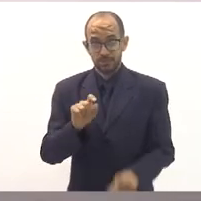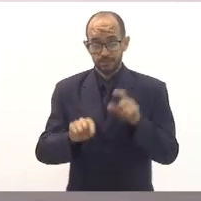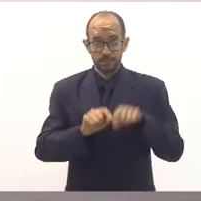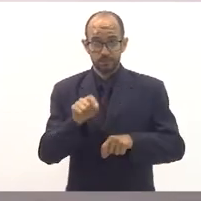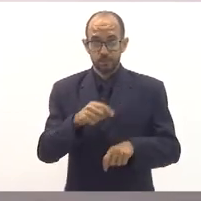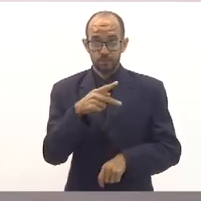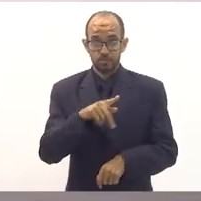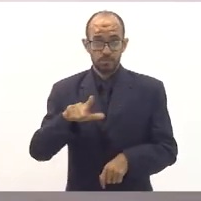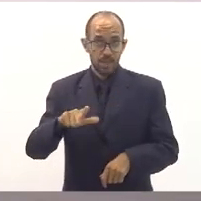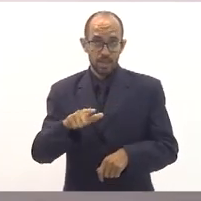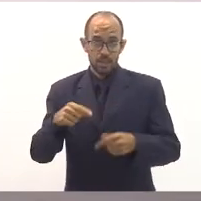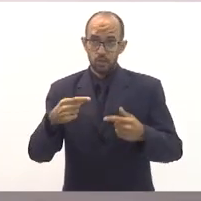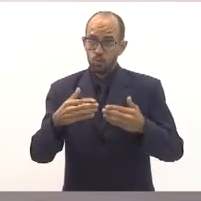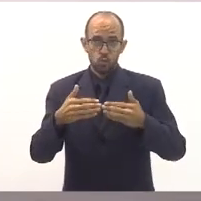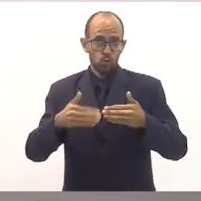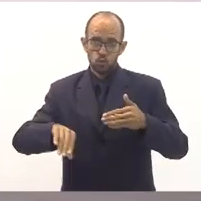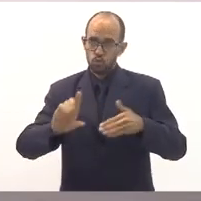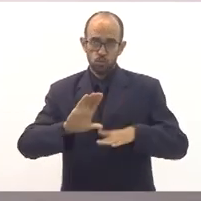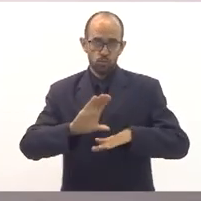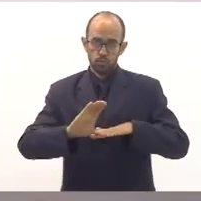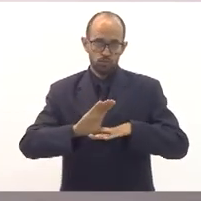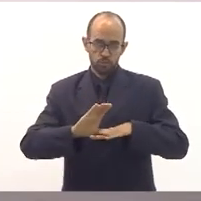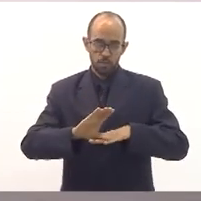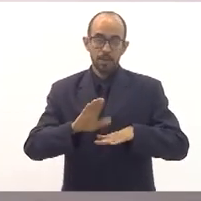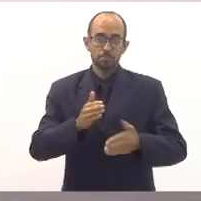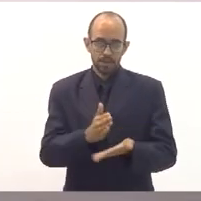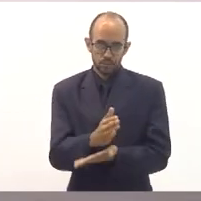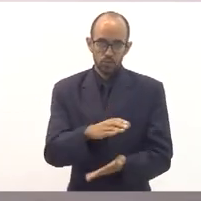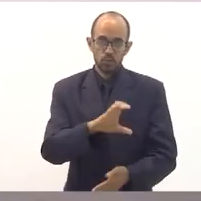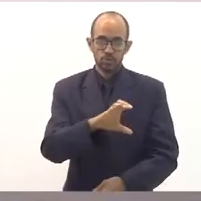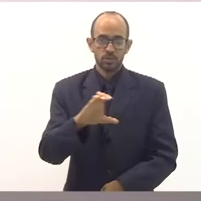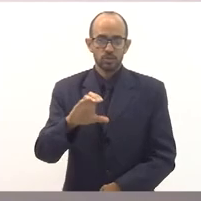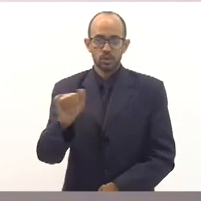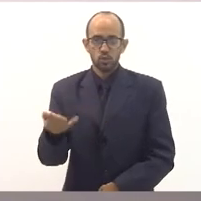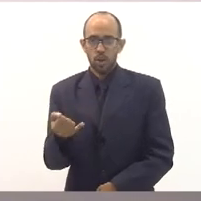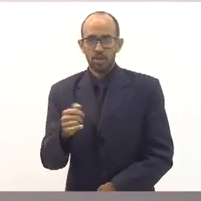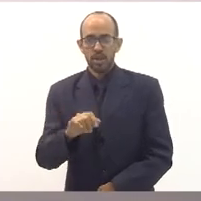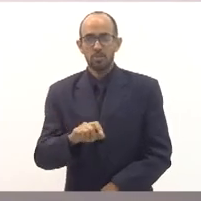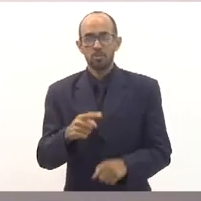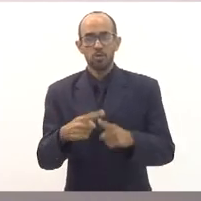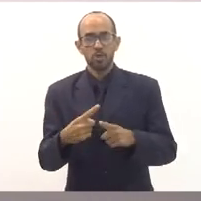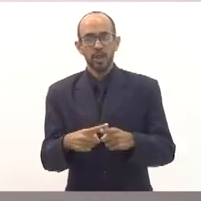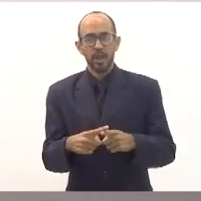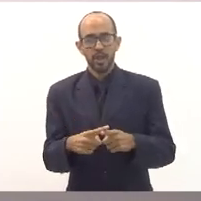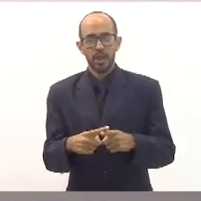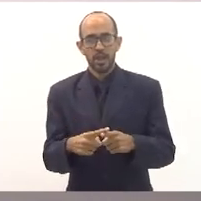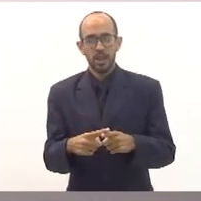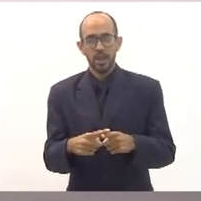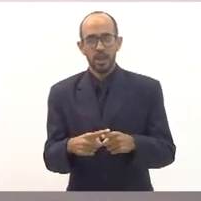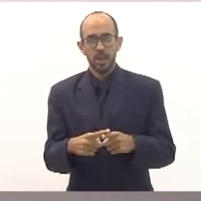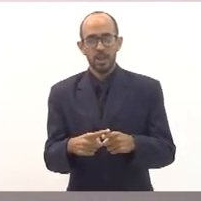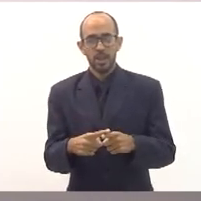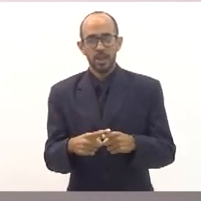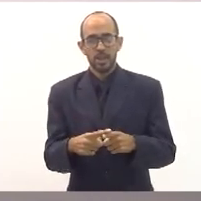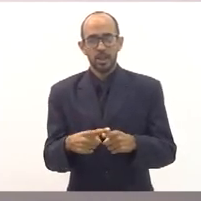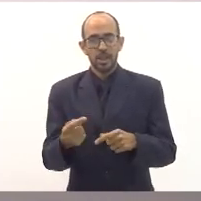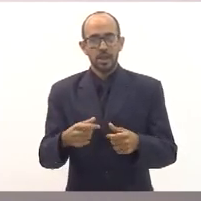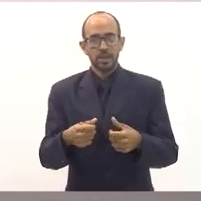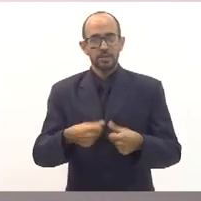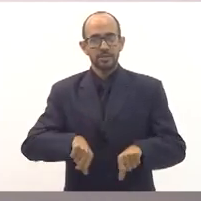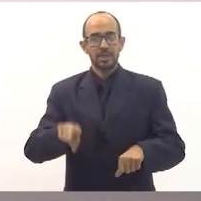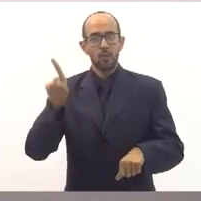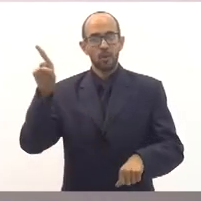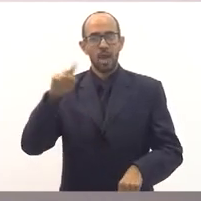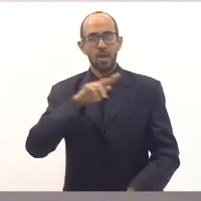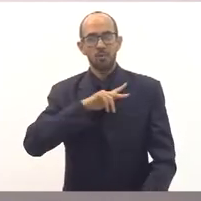inconstitucional Mas passou na comissão de redação justiça porque eles estavam estão como presidente e vogal